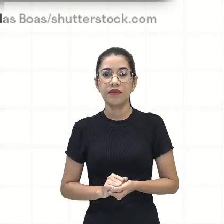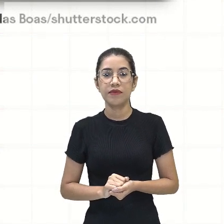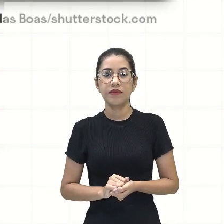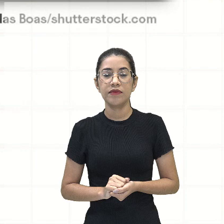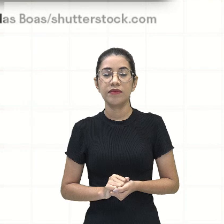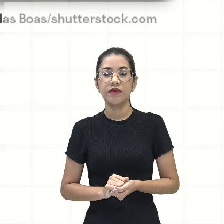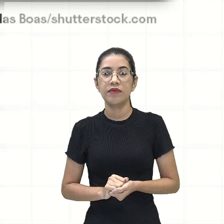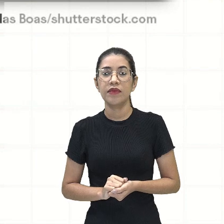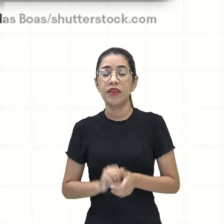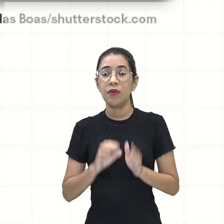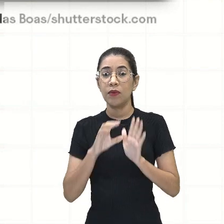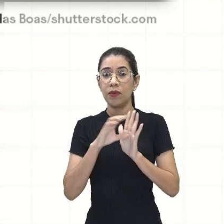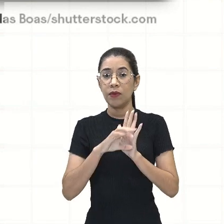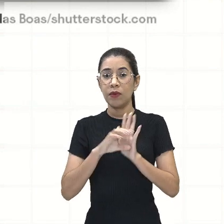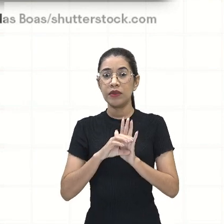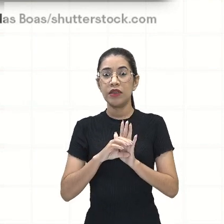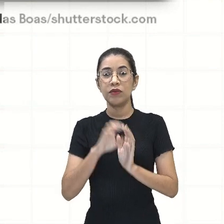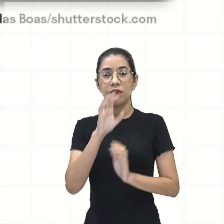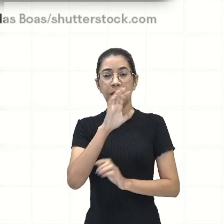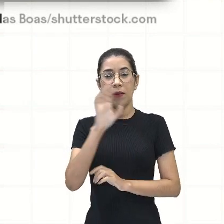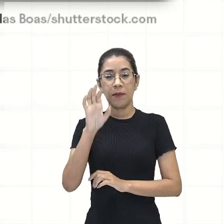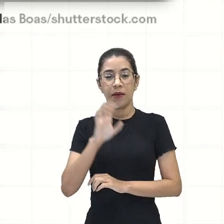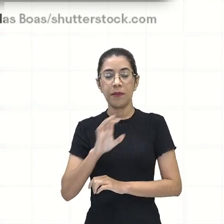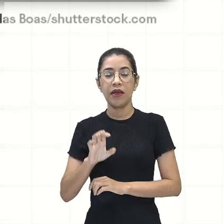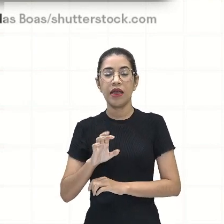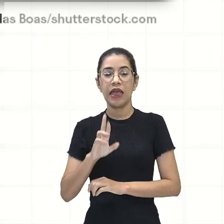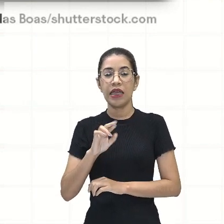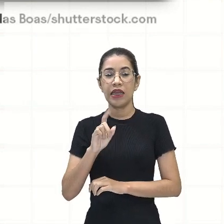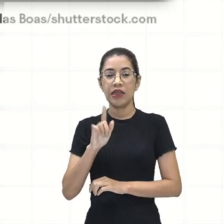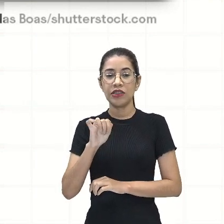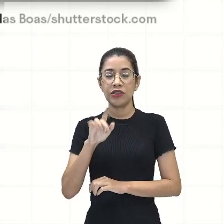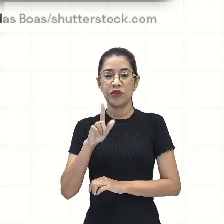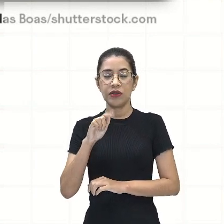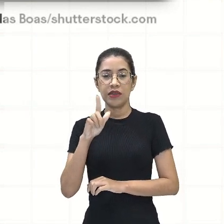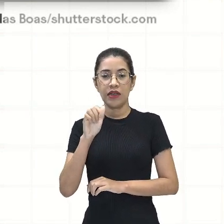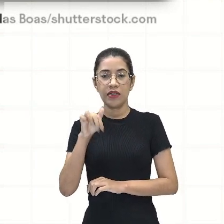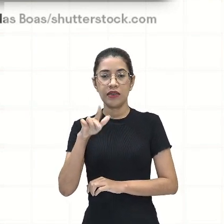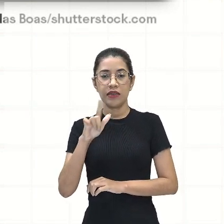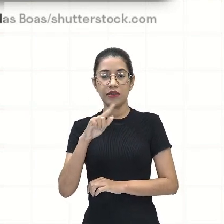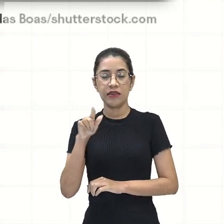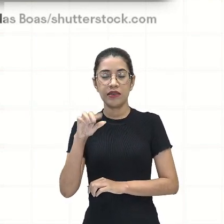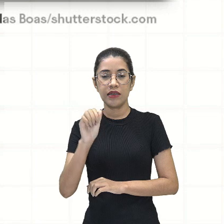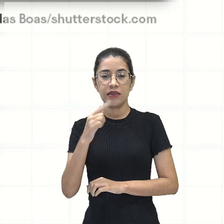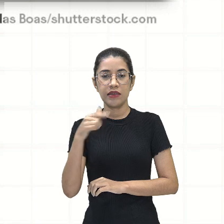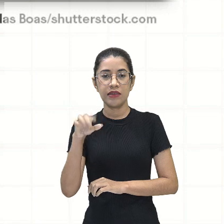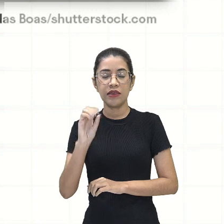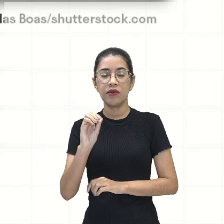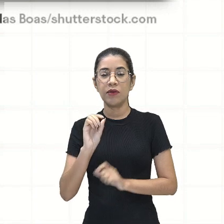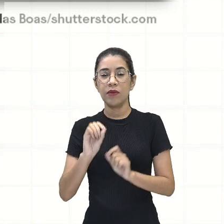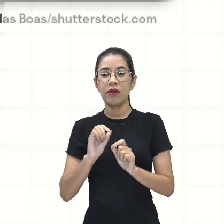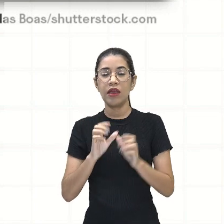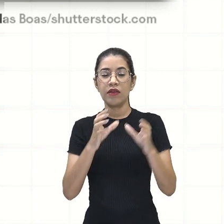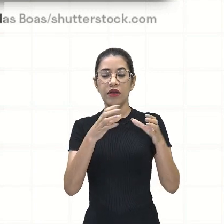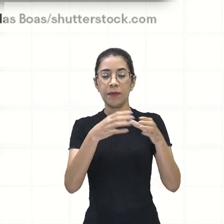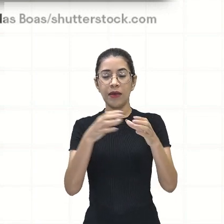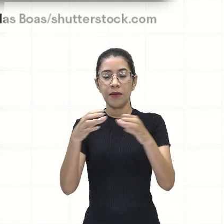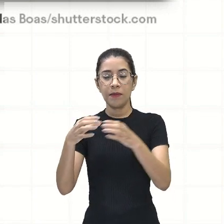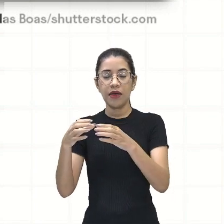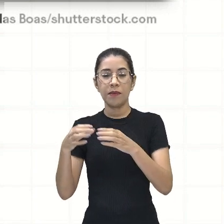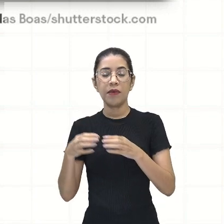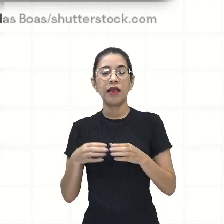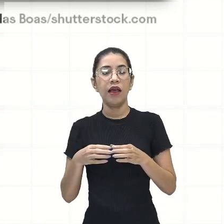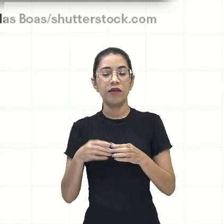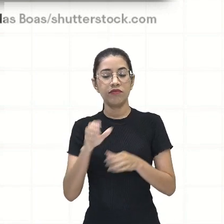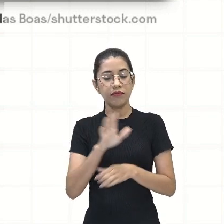de regionalização. Então, aqui a gente tem, olha, dividir ou classificar aqui uma